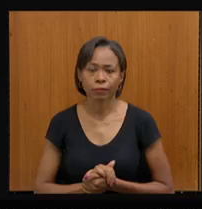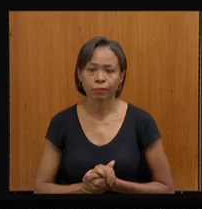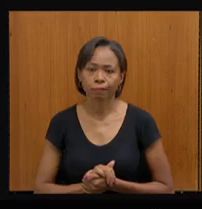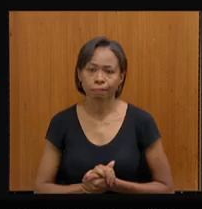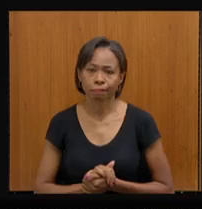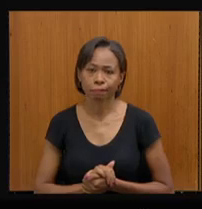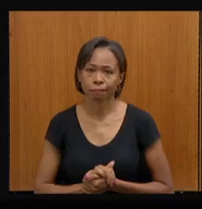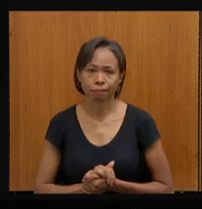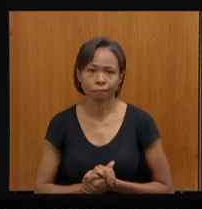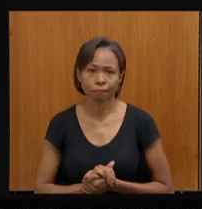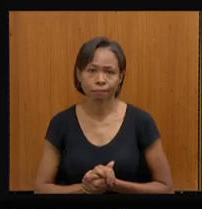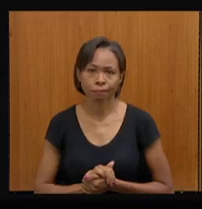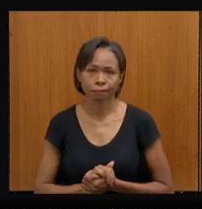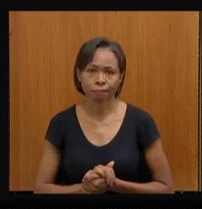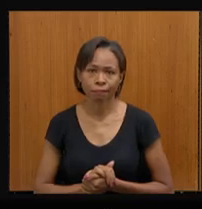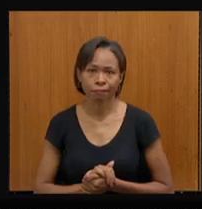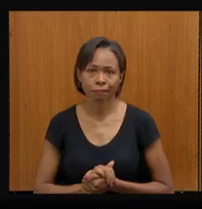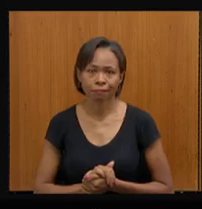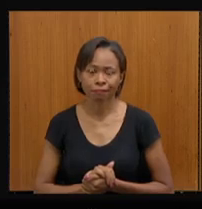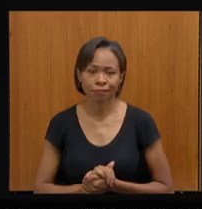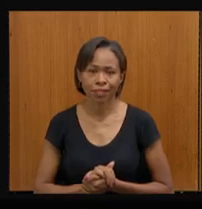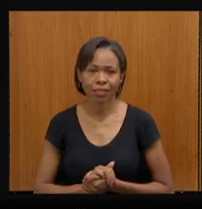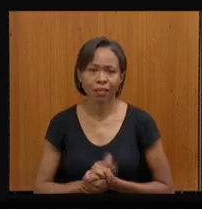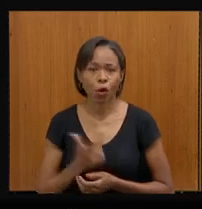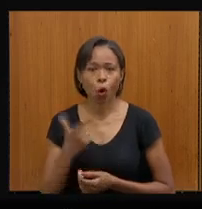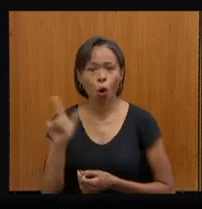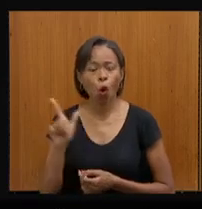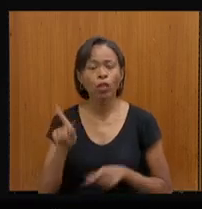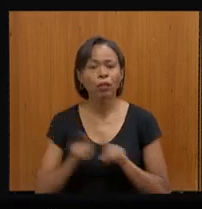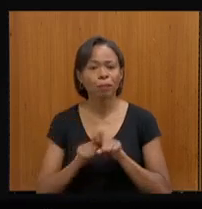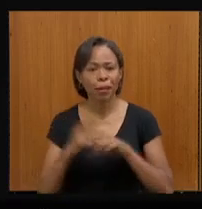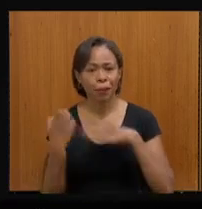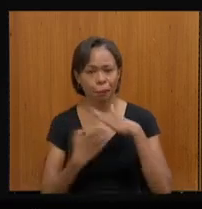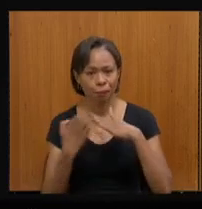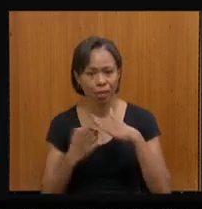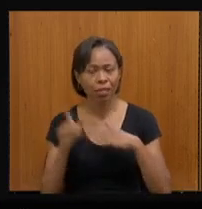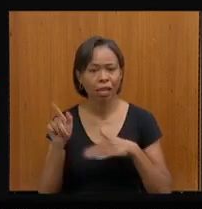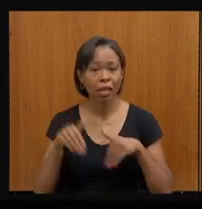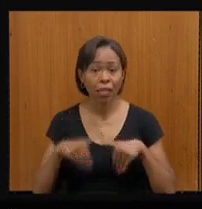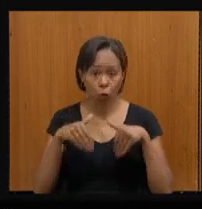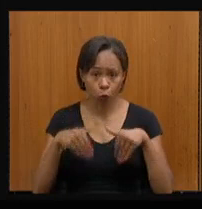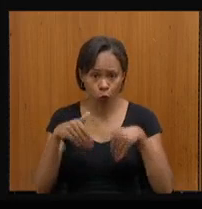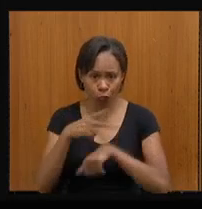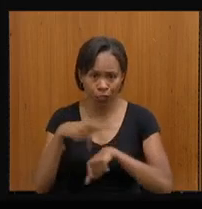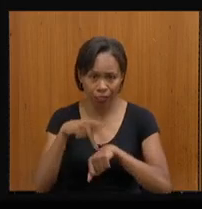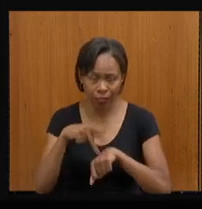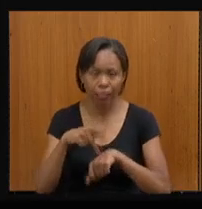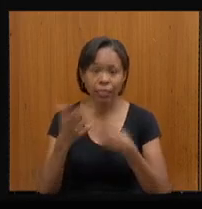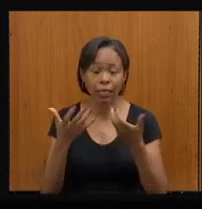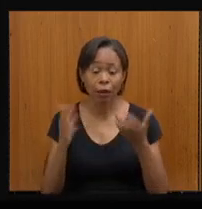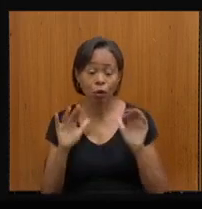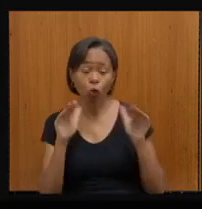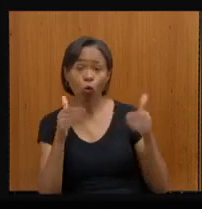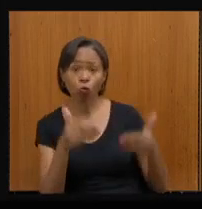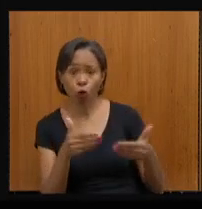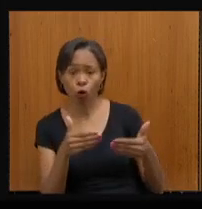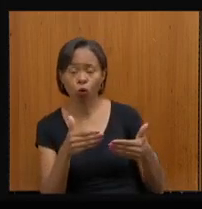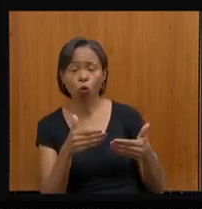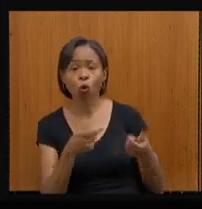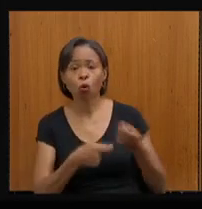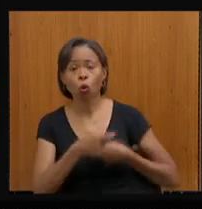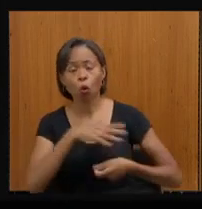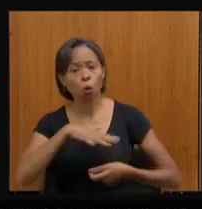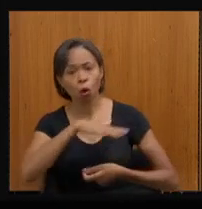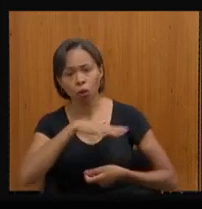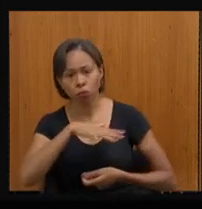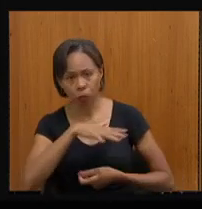empresa mineradora é da Austrália e se direcionar agora para o mercado de ver